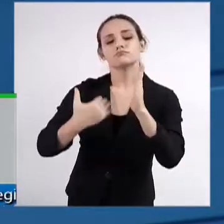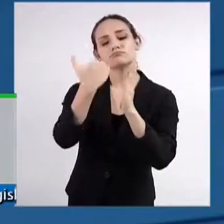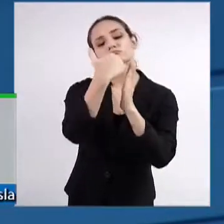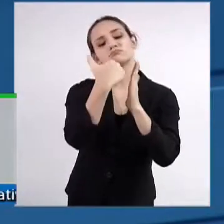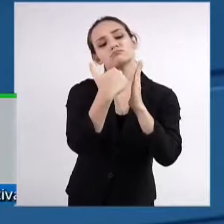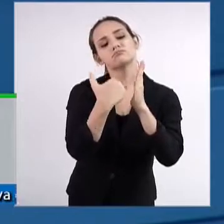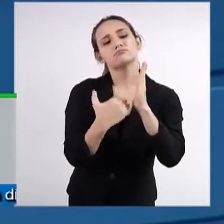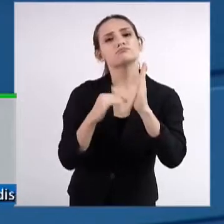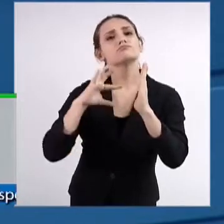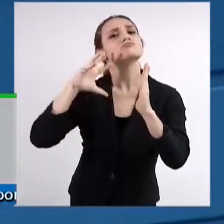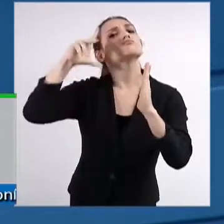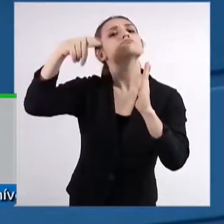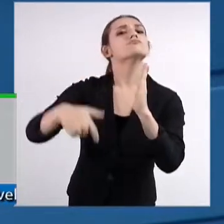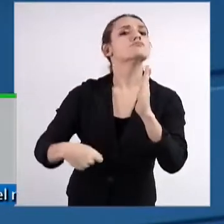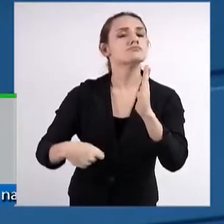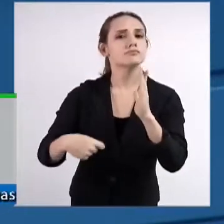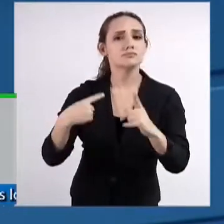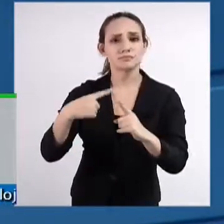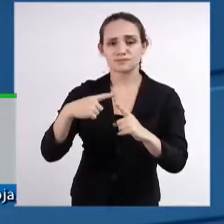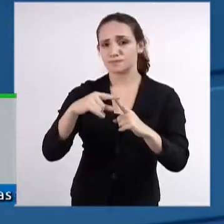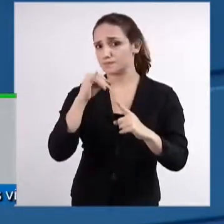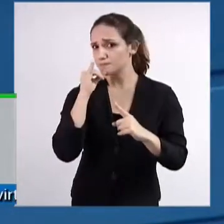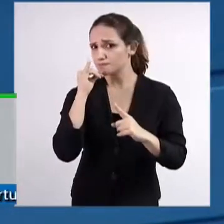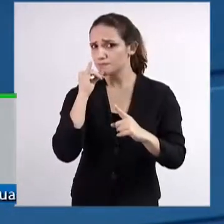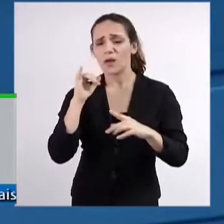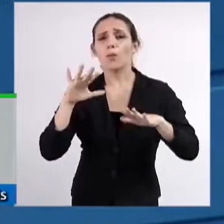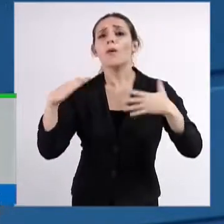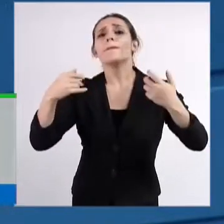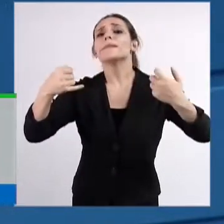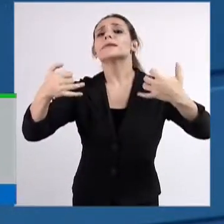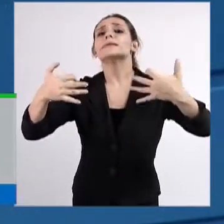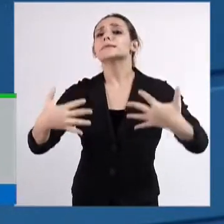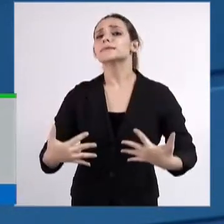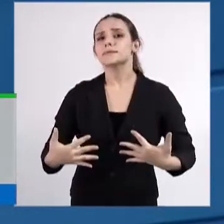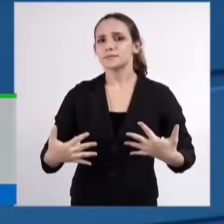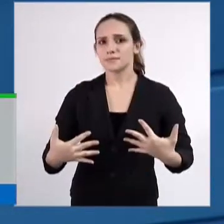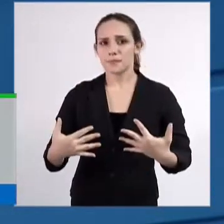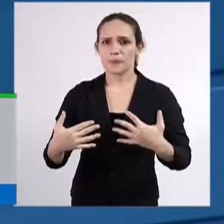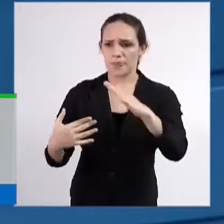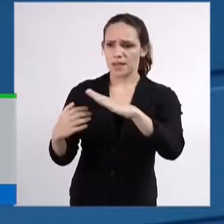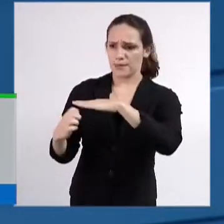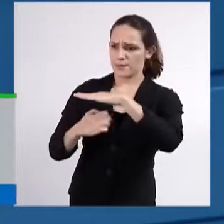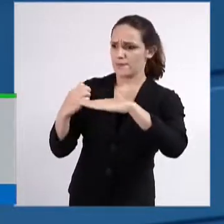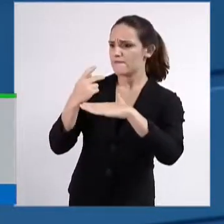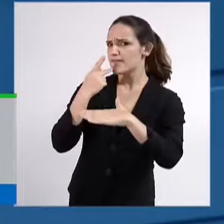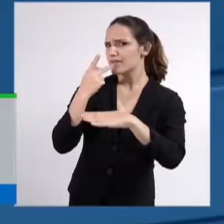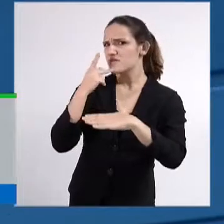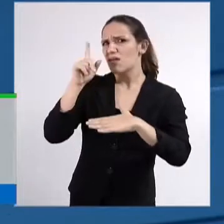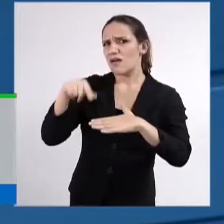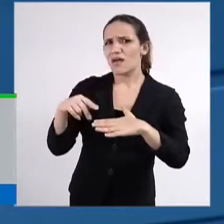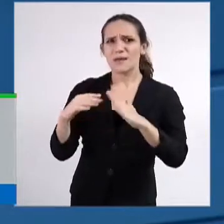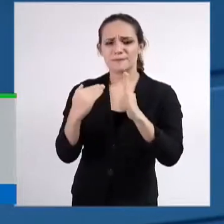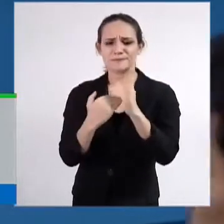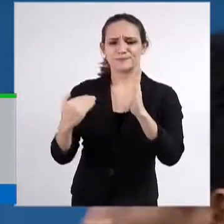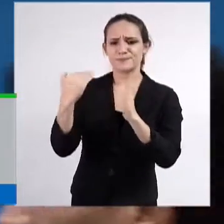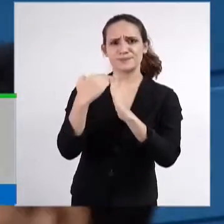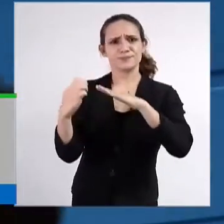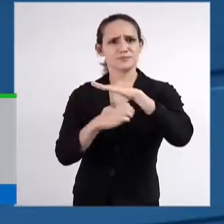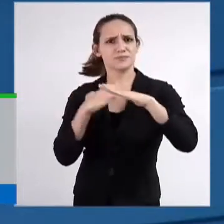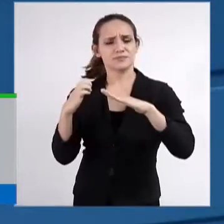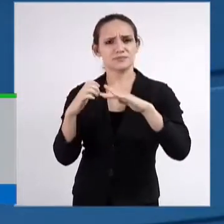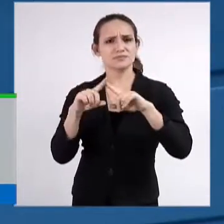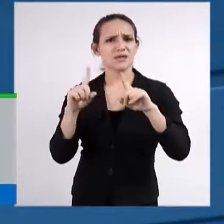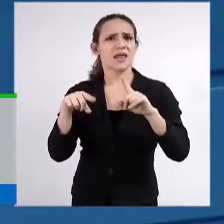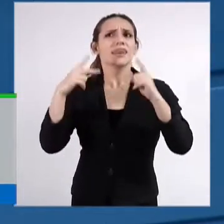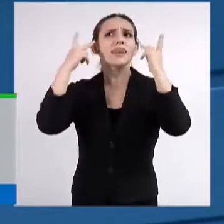incidência desses tributos, é que a maior justificativa sobre o aumento da conta de energia é num fator